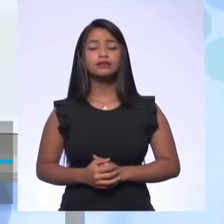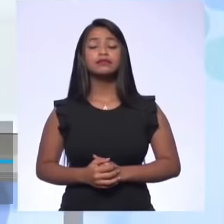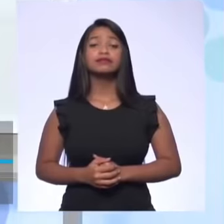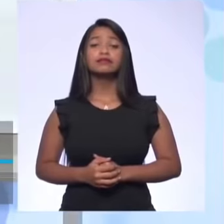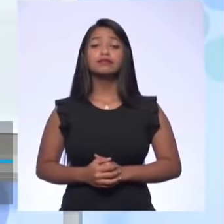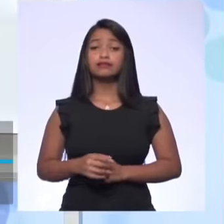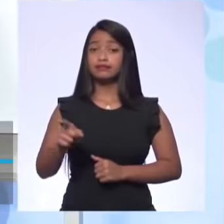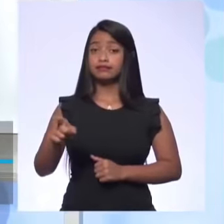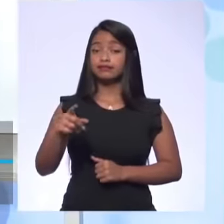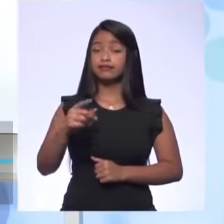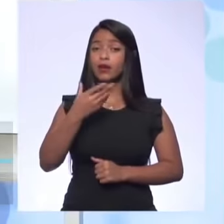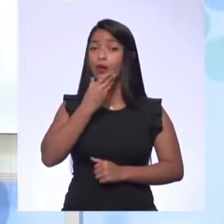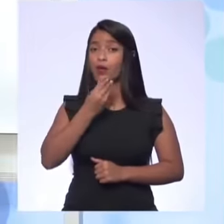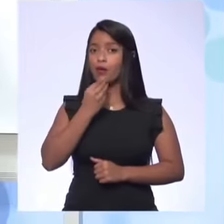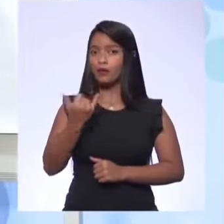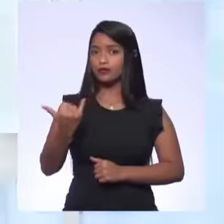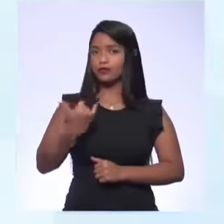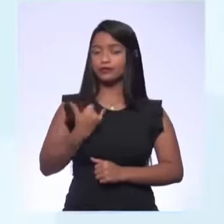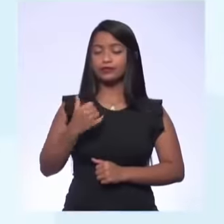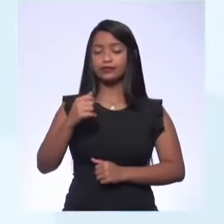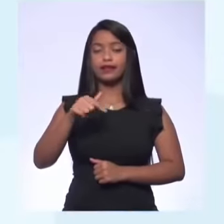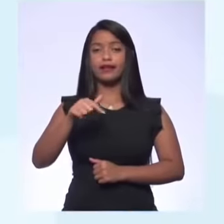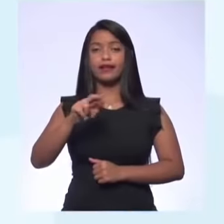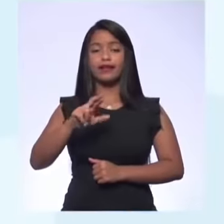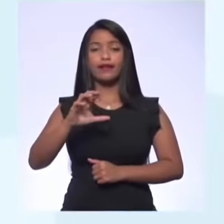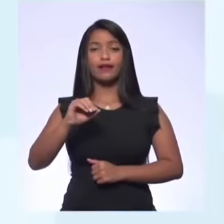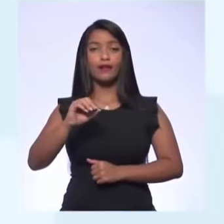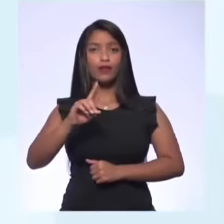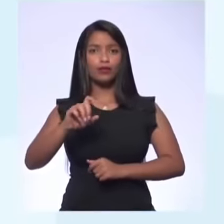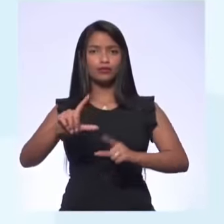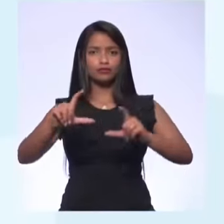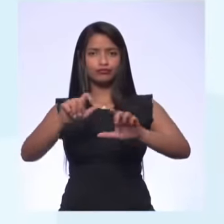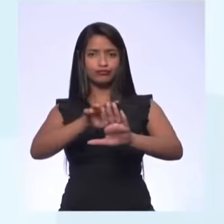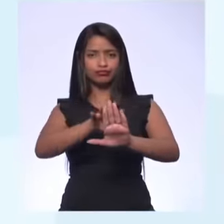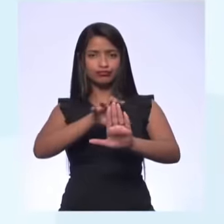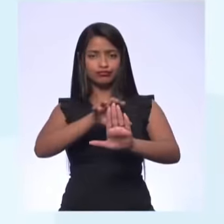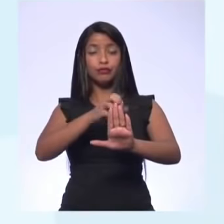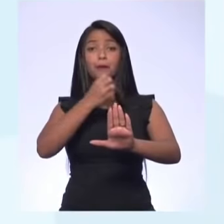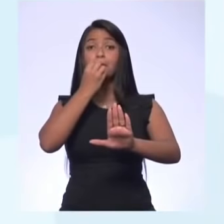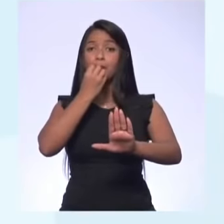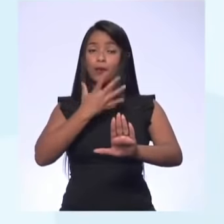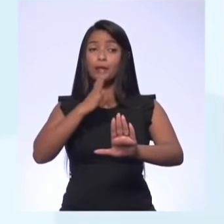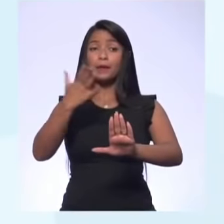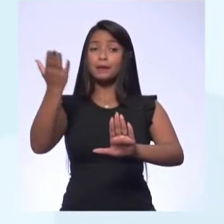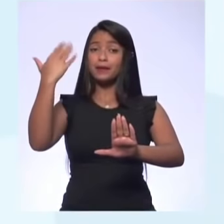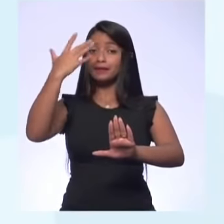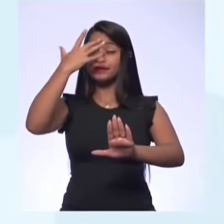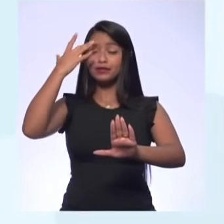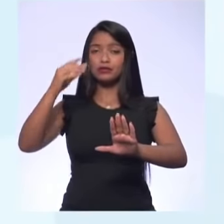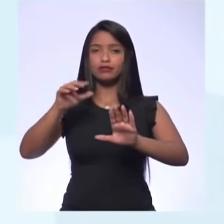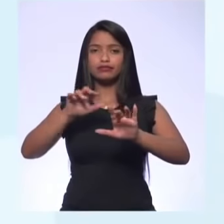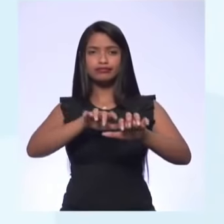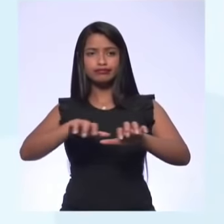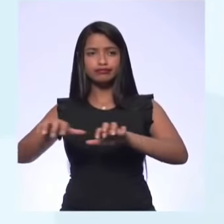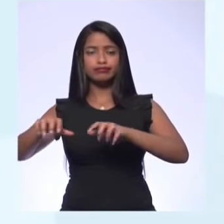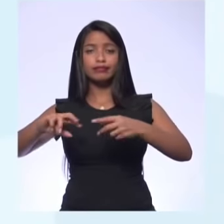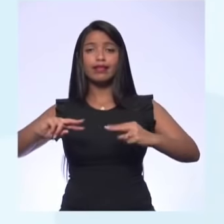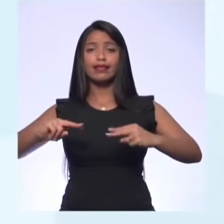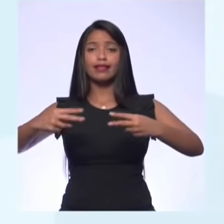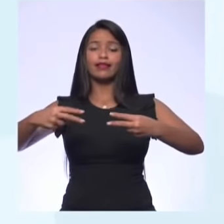O Marcos falou que o QR Code está funcionando, só que na hora de formatar, mexeram no link e está faltando uma letrinha. Mas quem